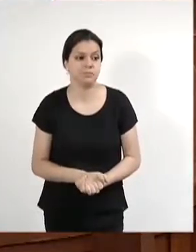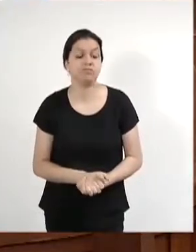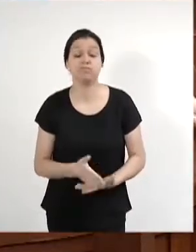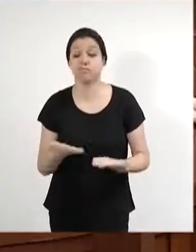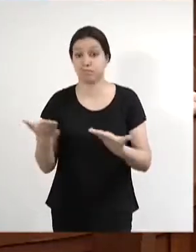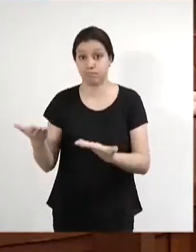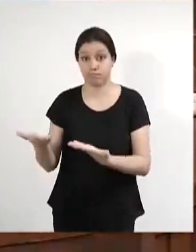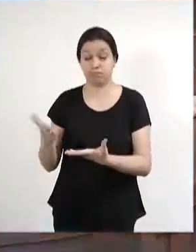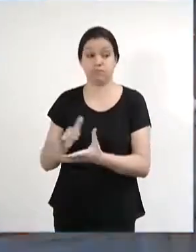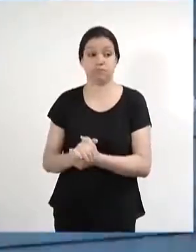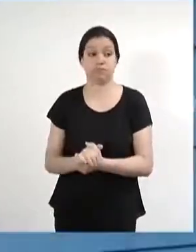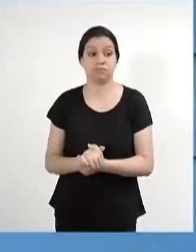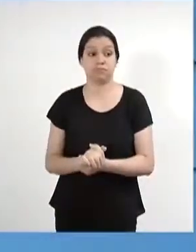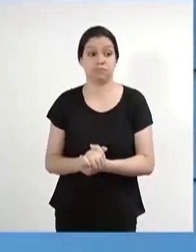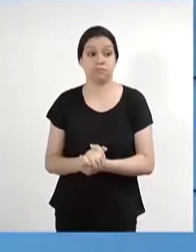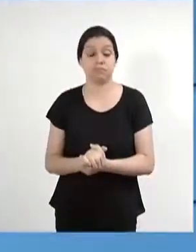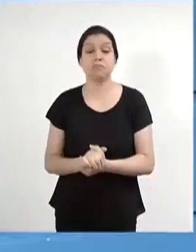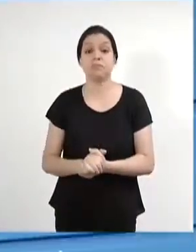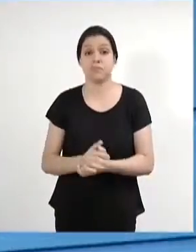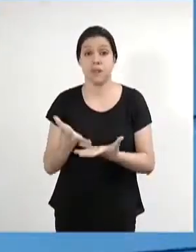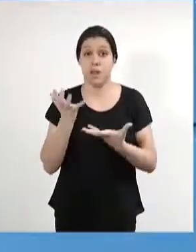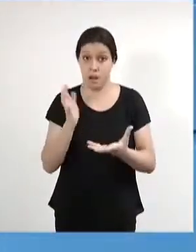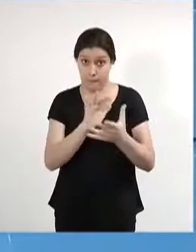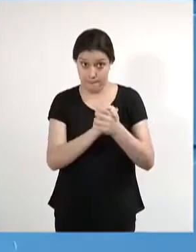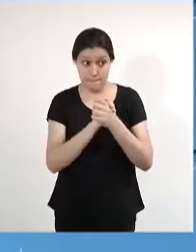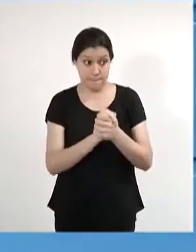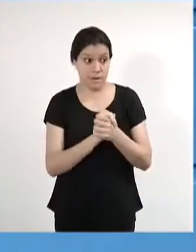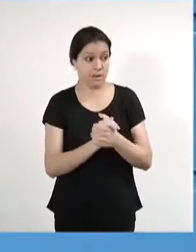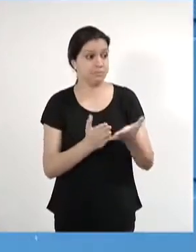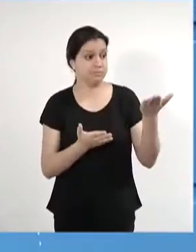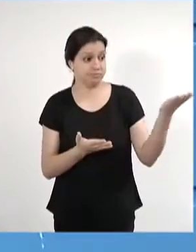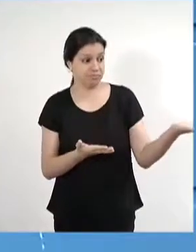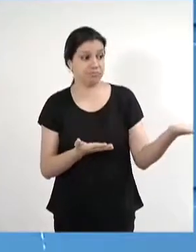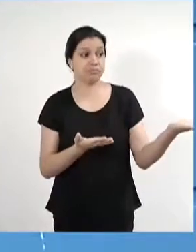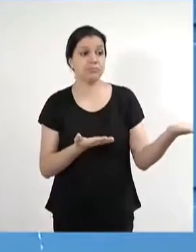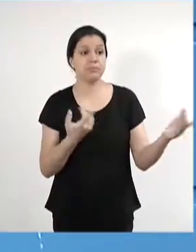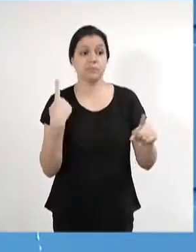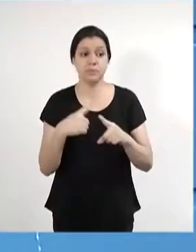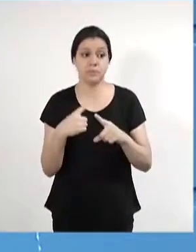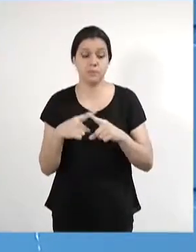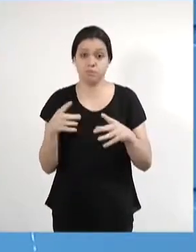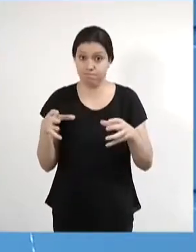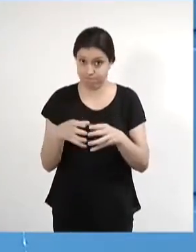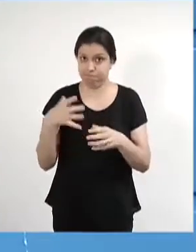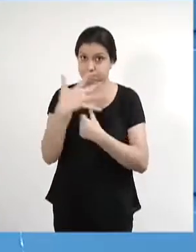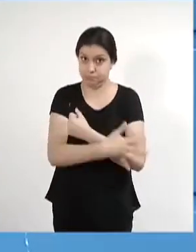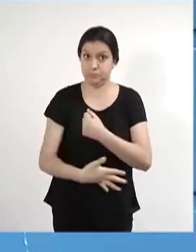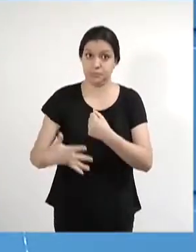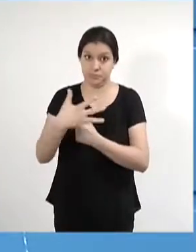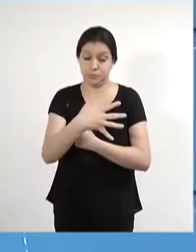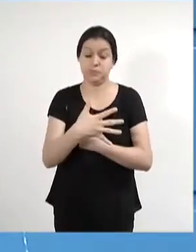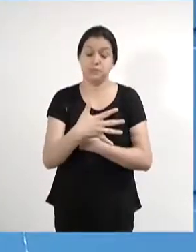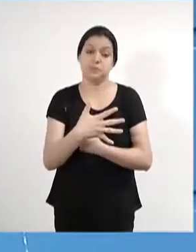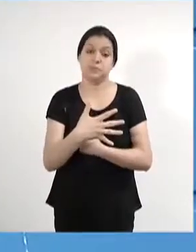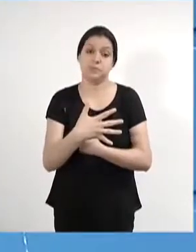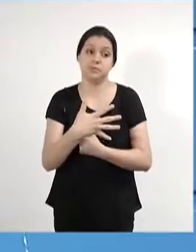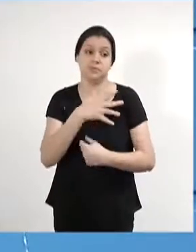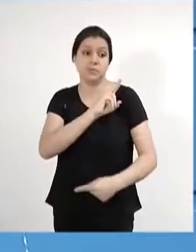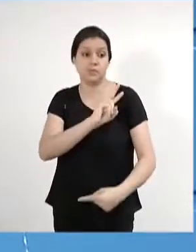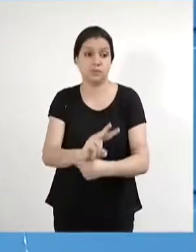deputado. Bom, inicialmente gostaria de parabenizá-lo pela frente parlamentar em favor dos